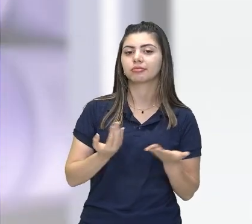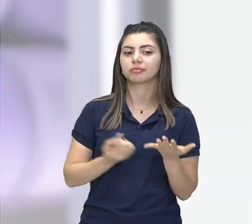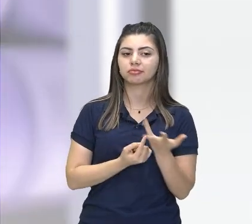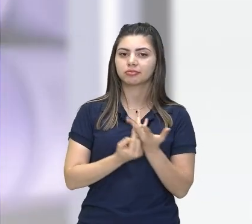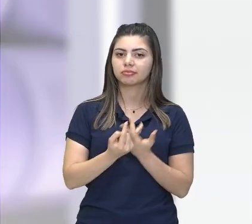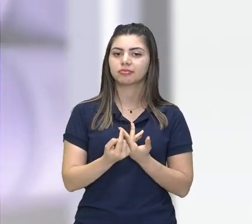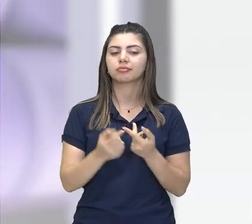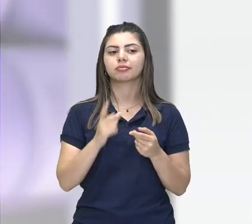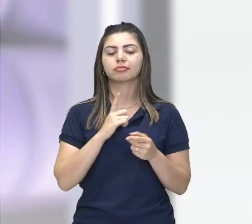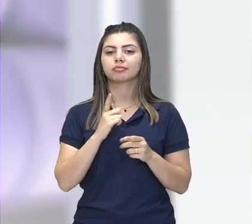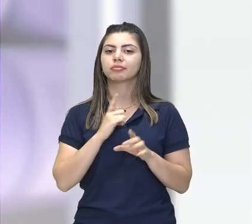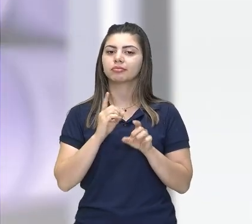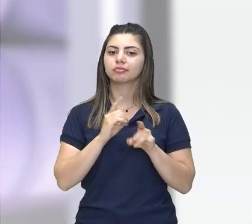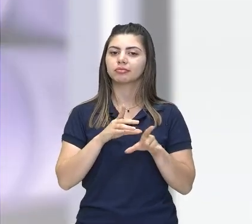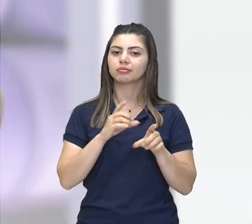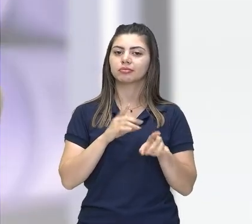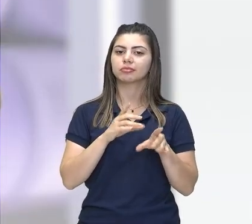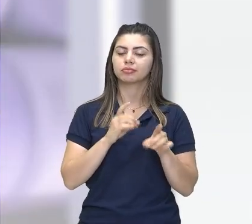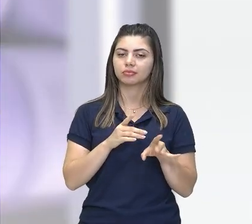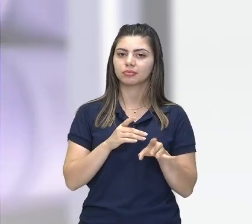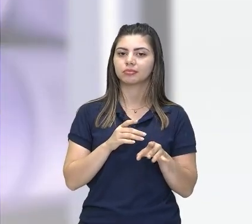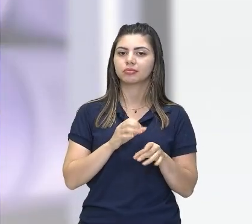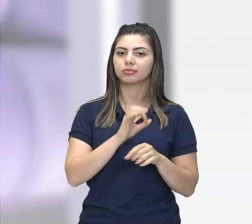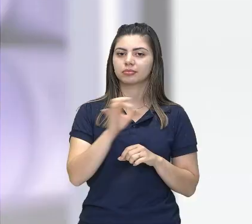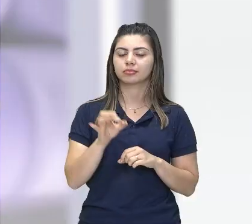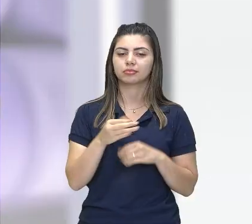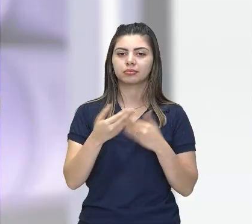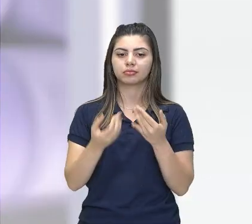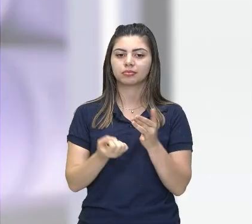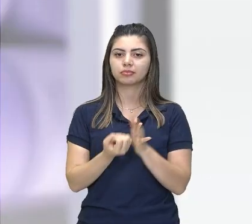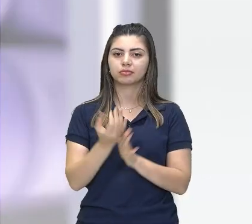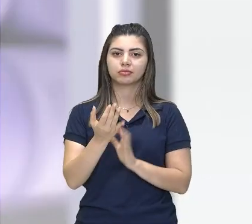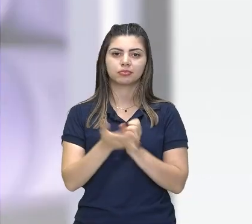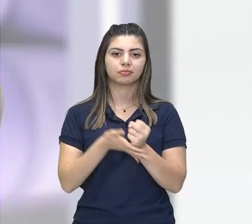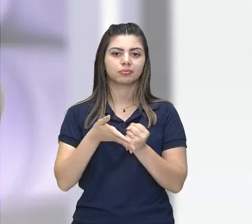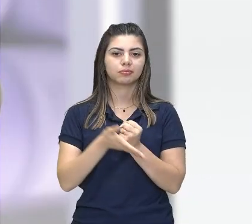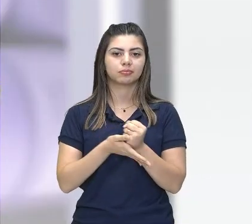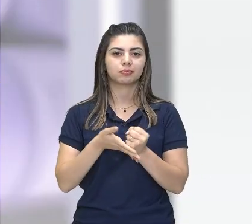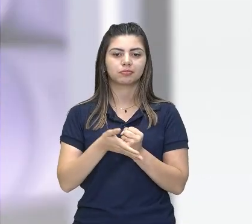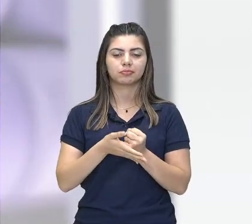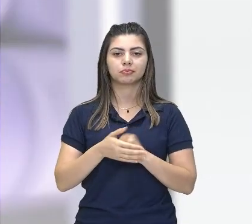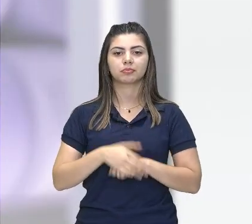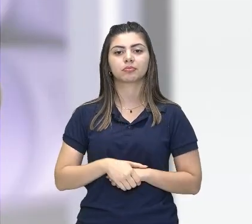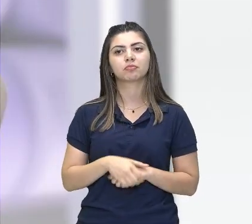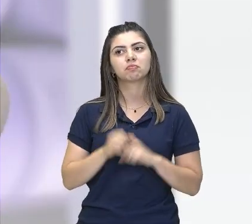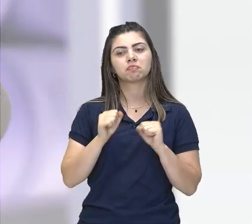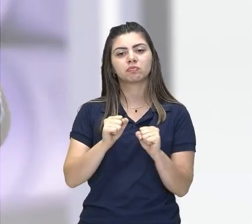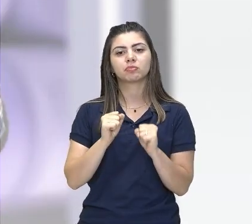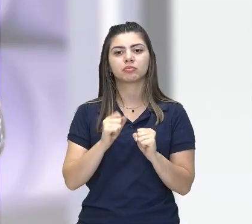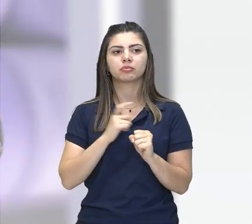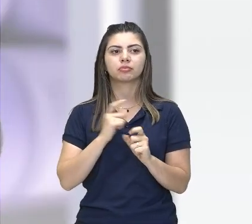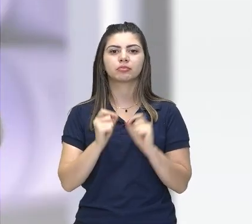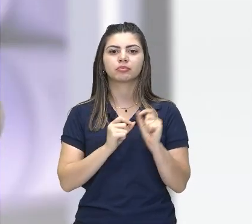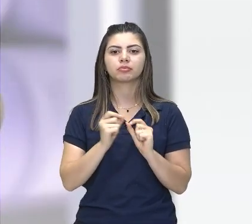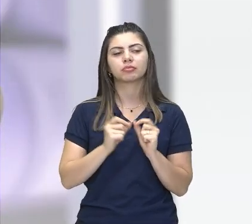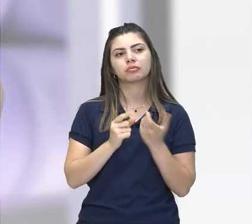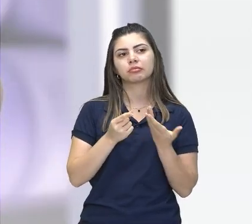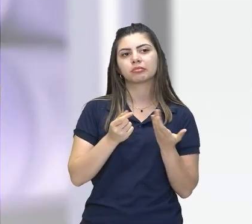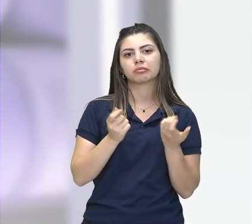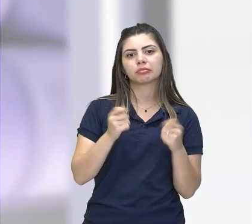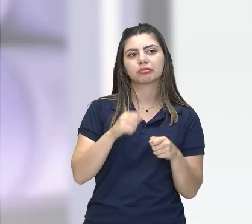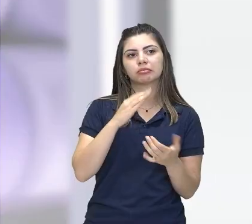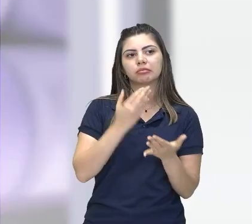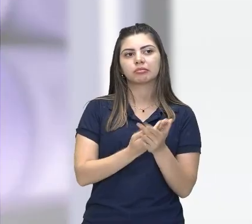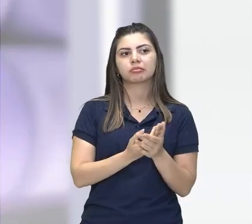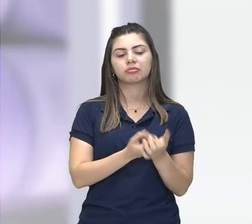sua doutrina compilada, formulada num credo. Né? Pode ser grande, pode ser pequeno, pode ser